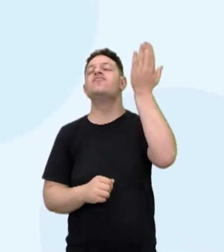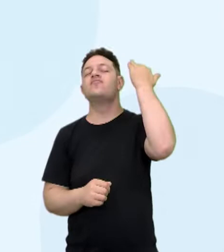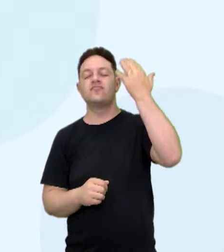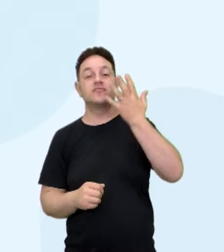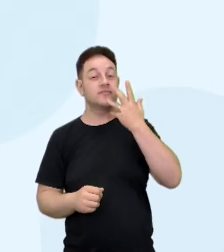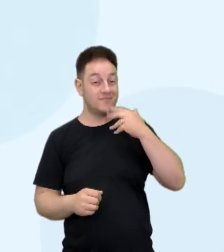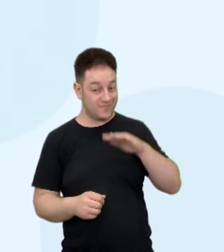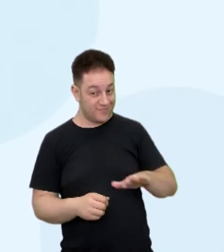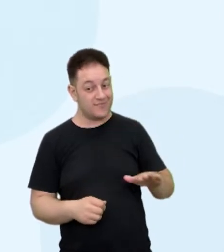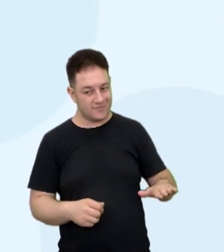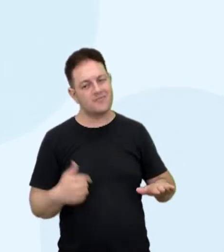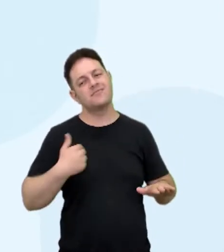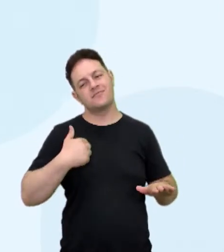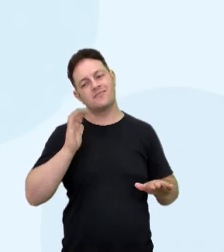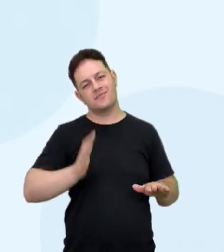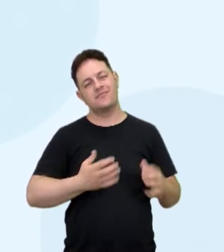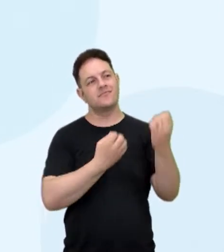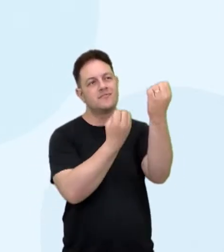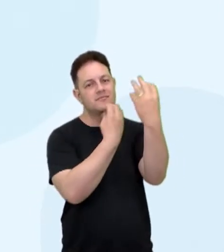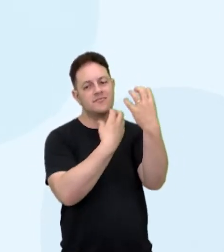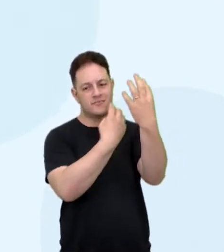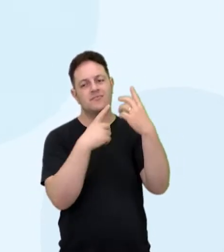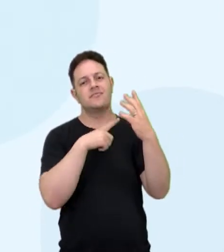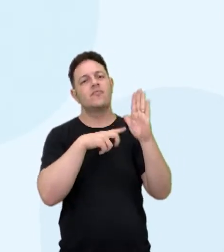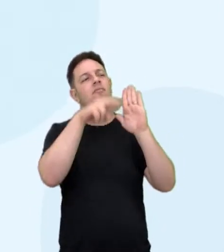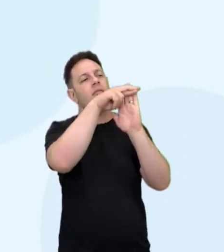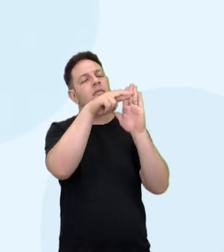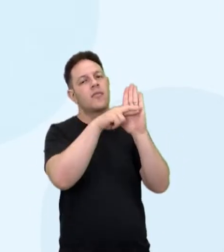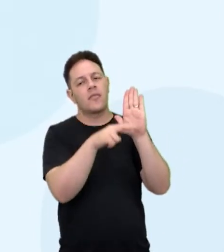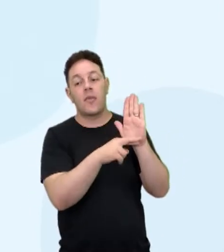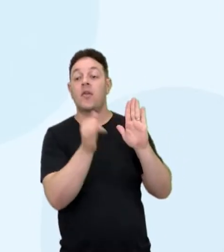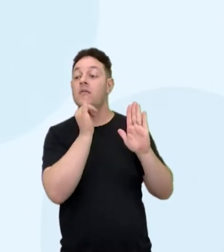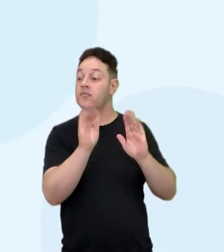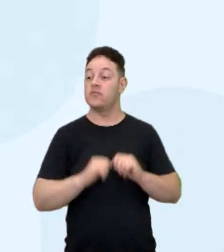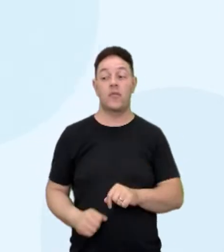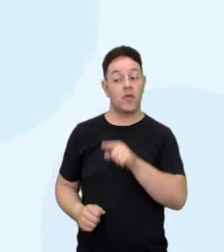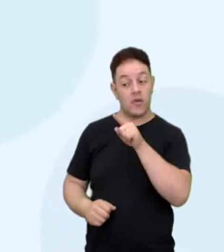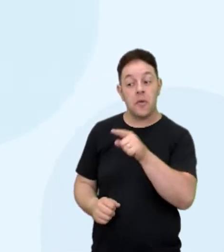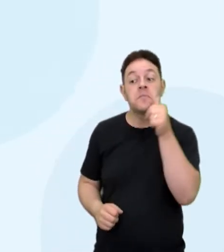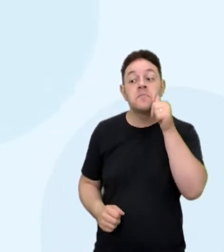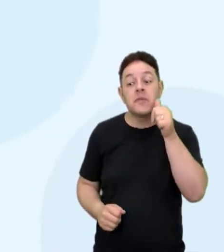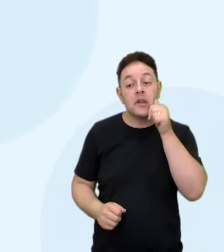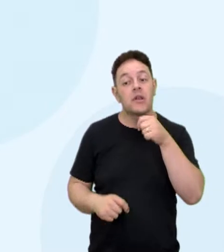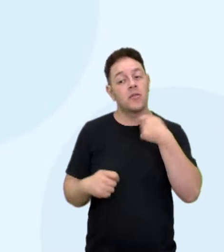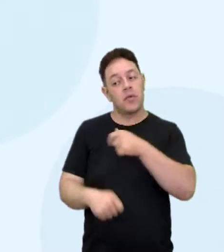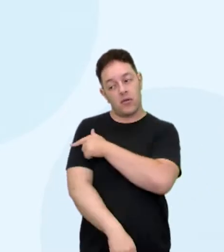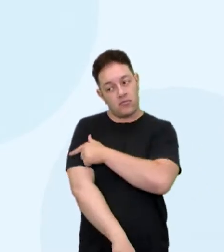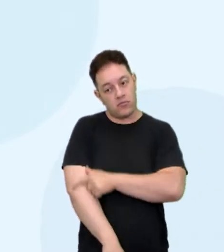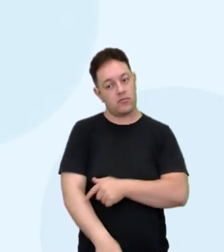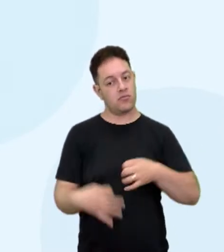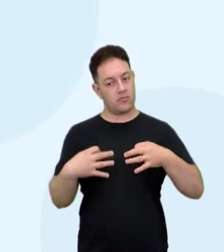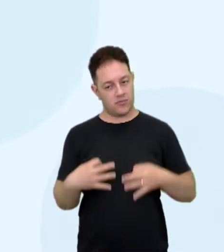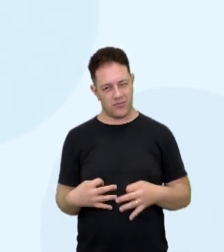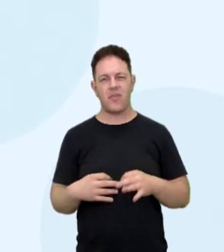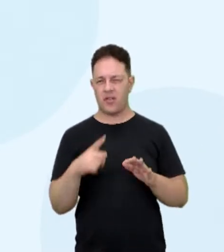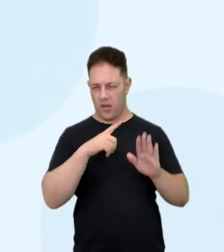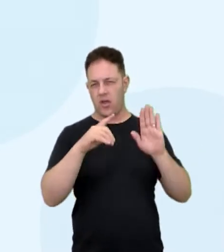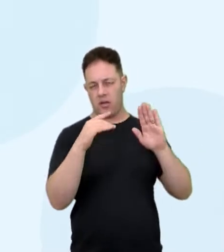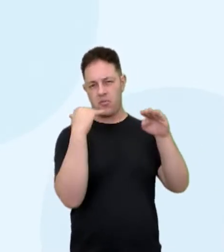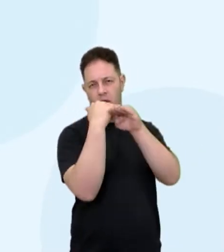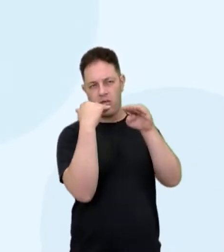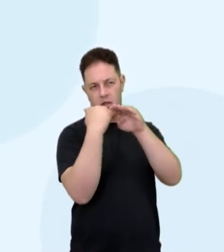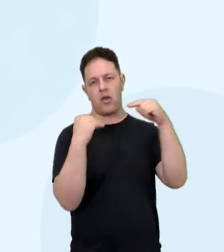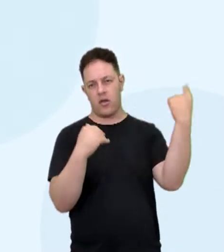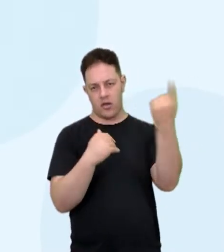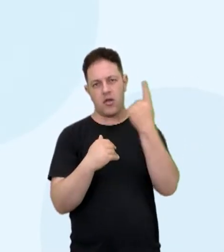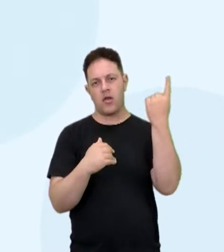criança, obviamente, eu já era ensinada sobre regras sociais de que, você é uma menina, você tem que se comportar de tal jeito. Aqueles padrões, né, que a gente